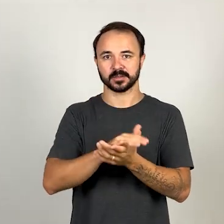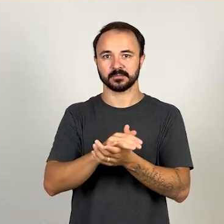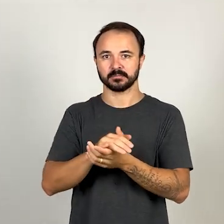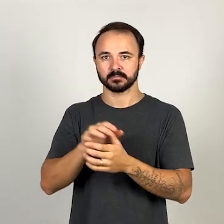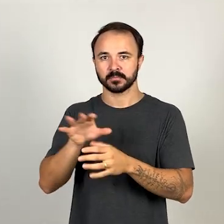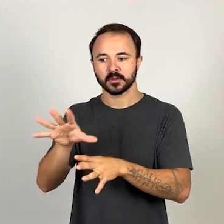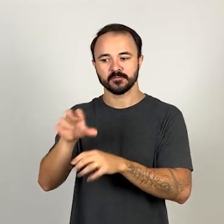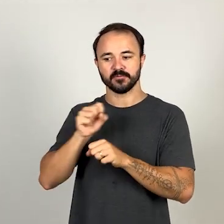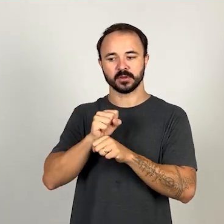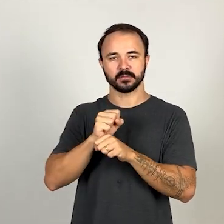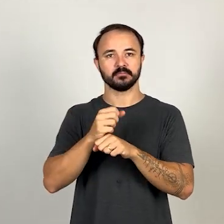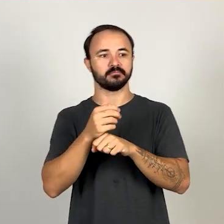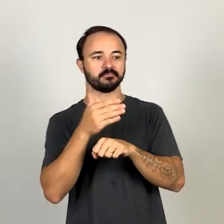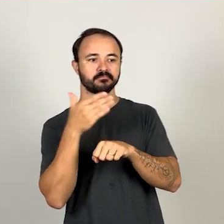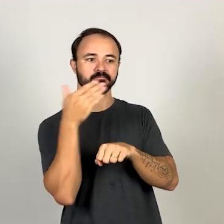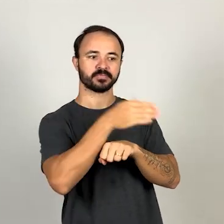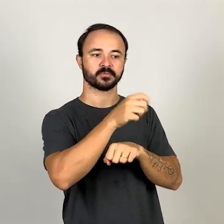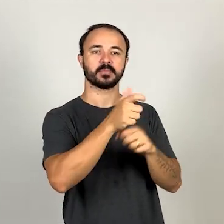e chegue em outro.